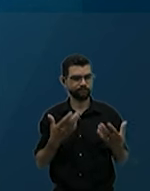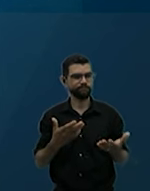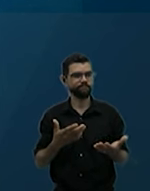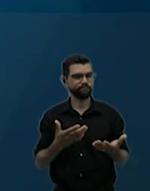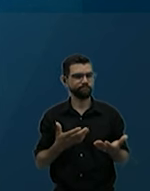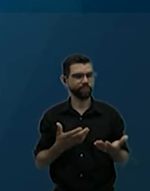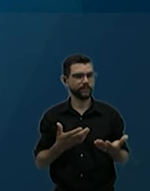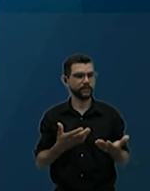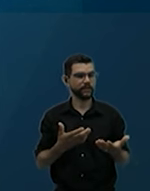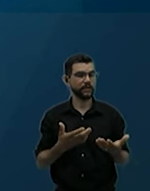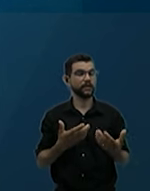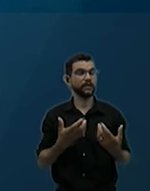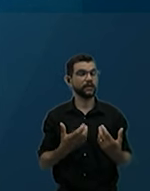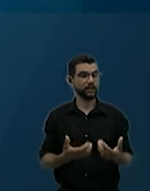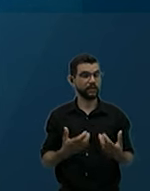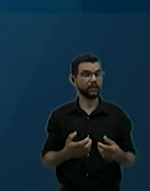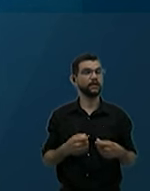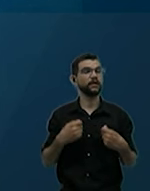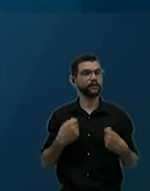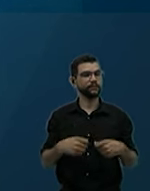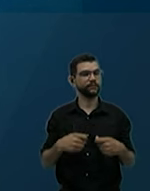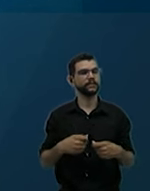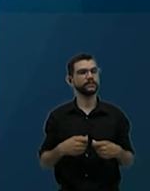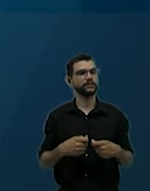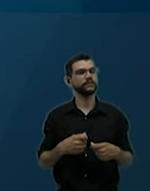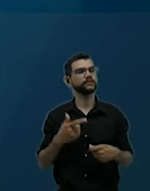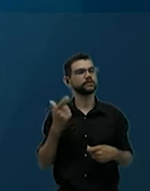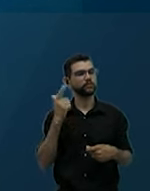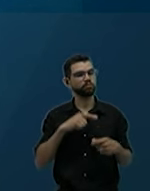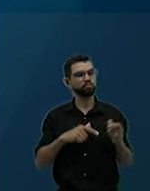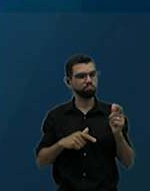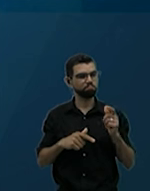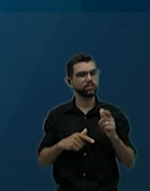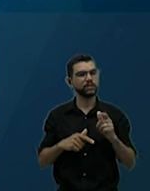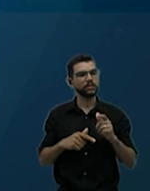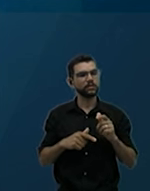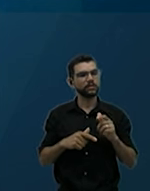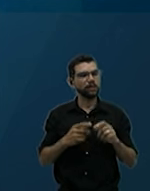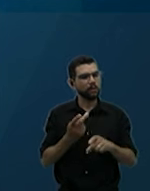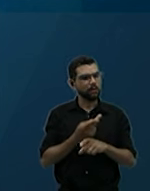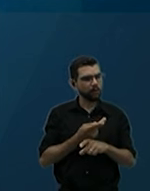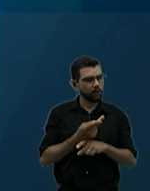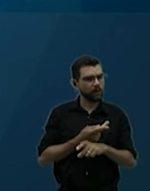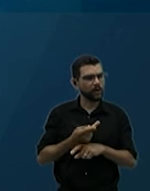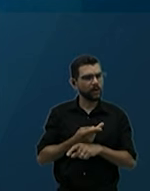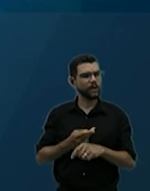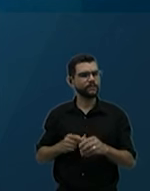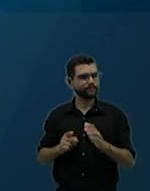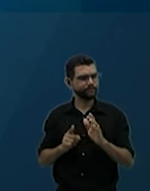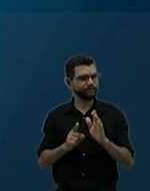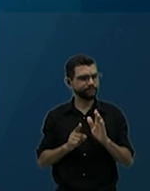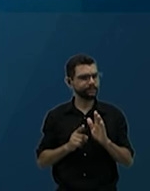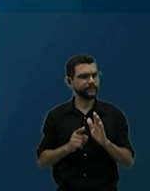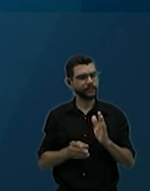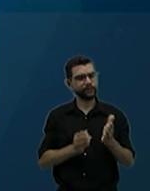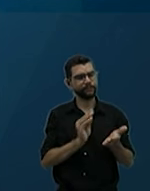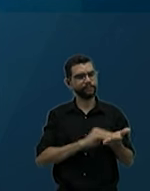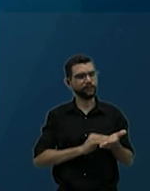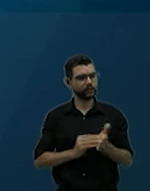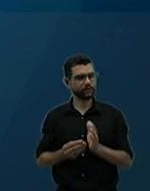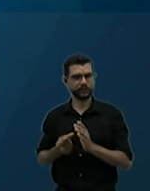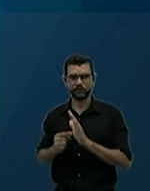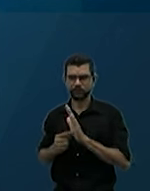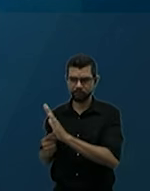excessivo e foi conferida a devida oportunidade no processo administrativo.